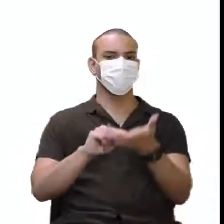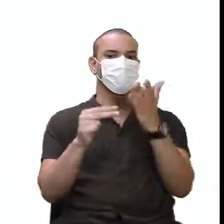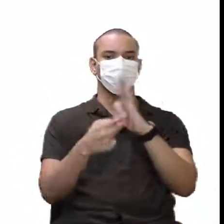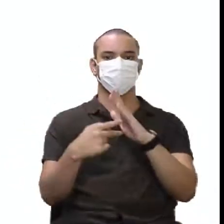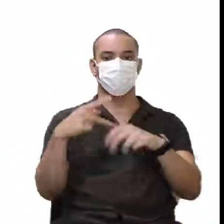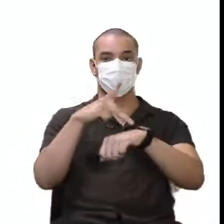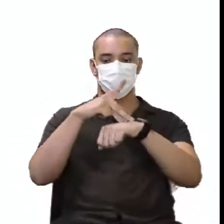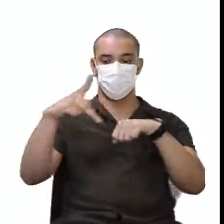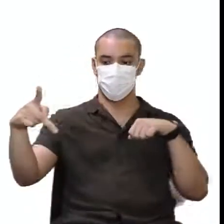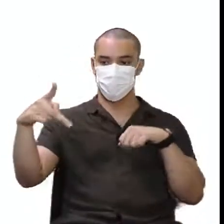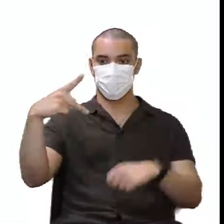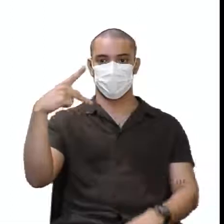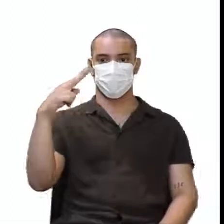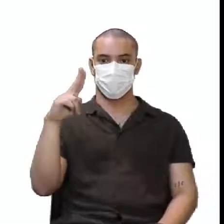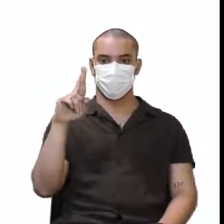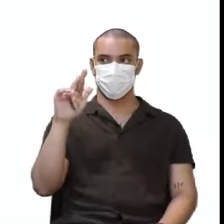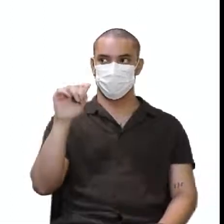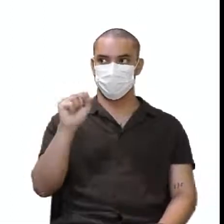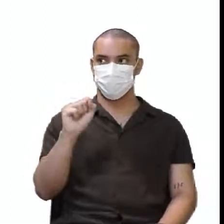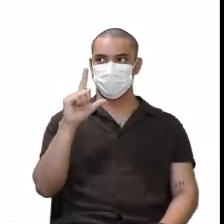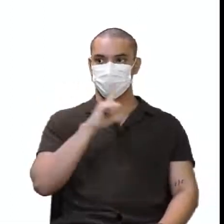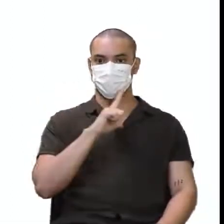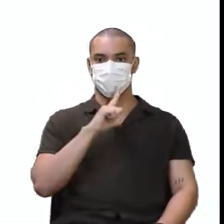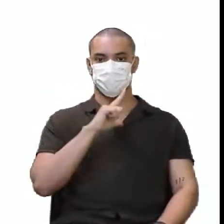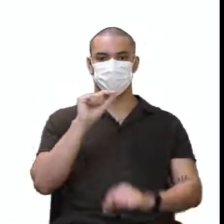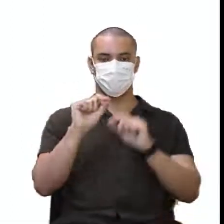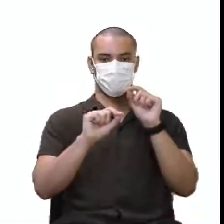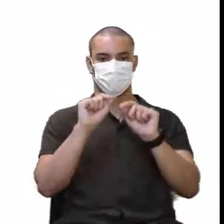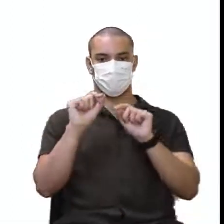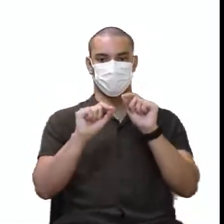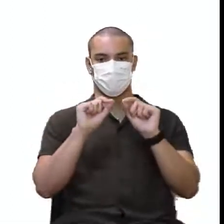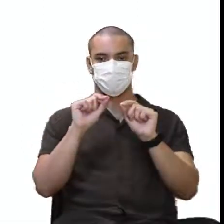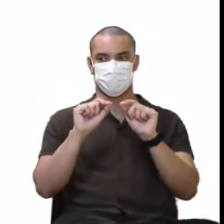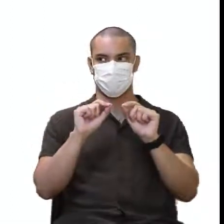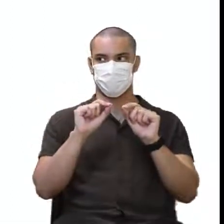linhagens puras? Eram aqueles que tinham, olha aqui pra mim,